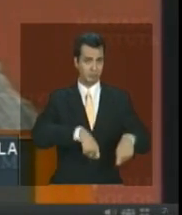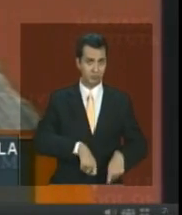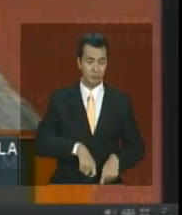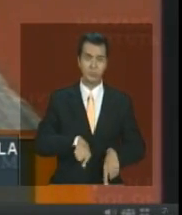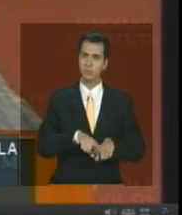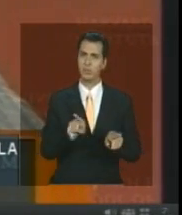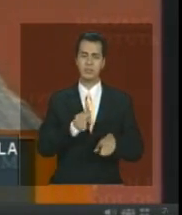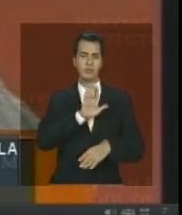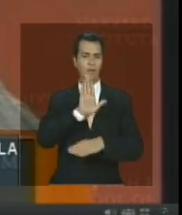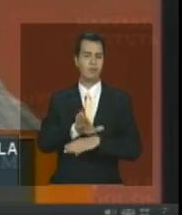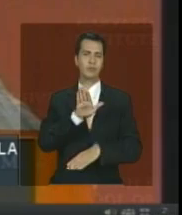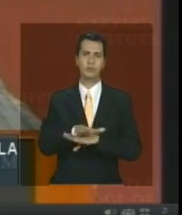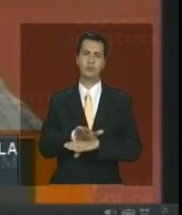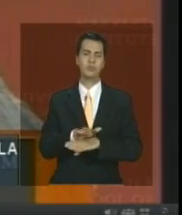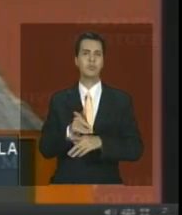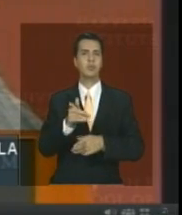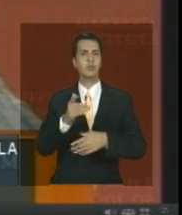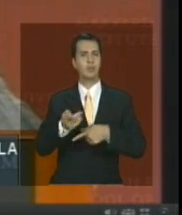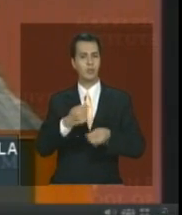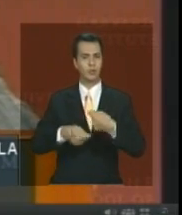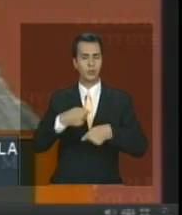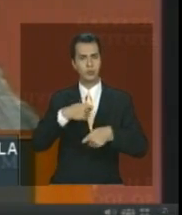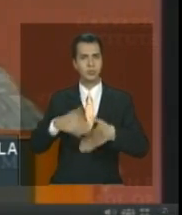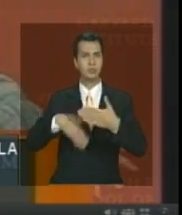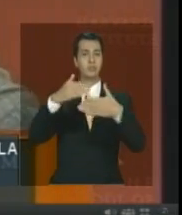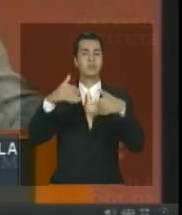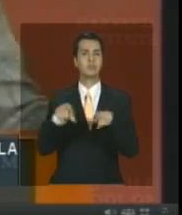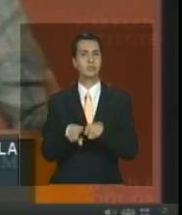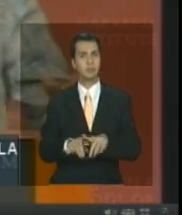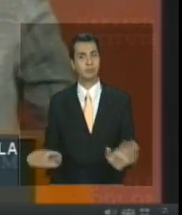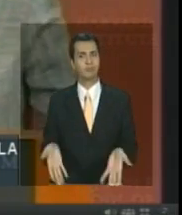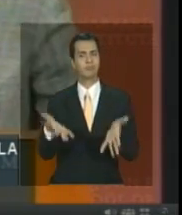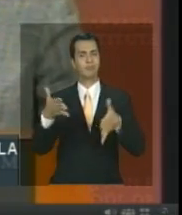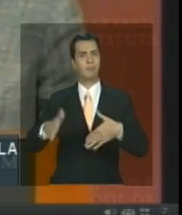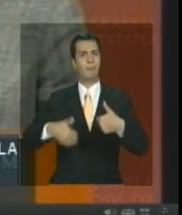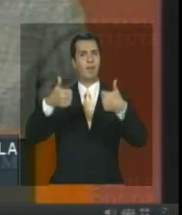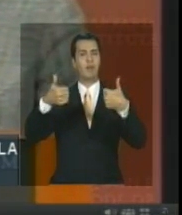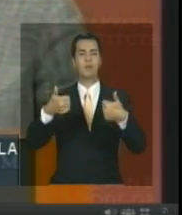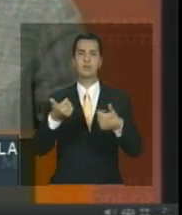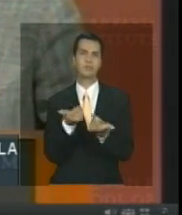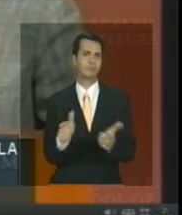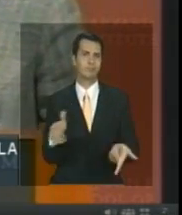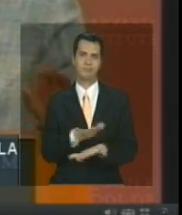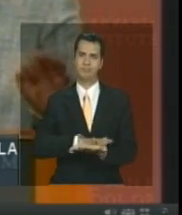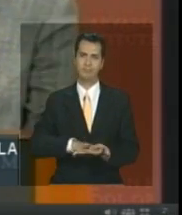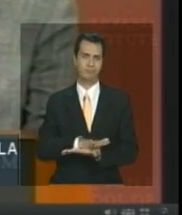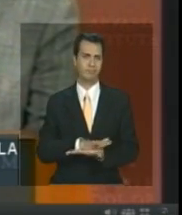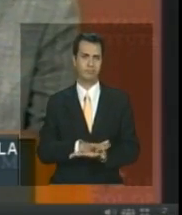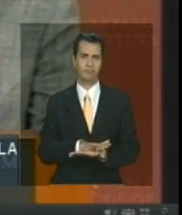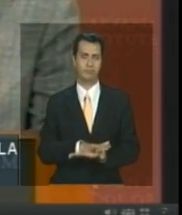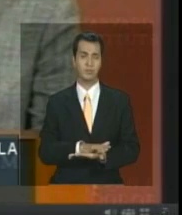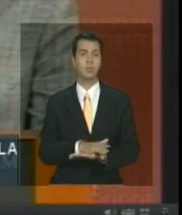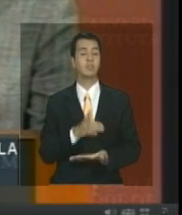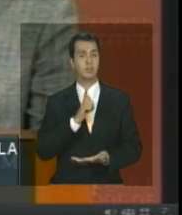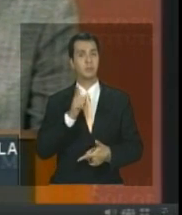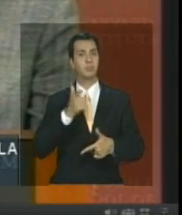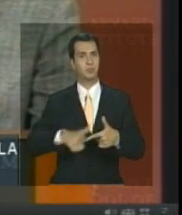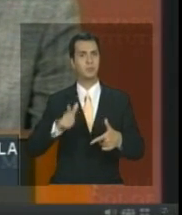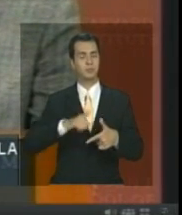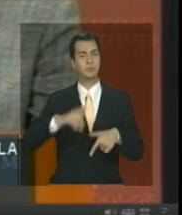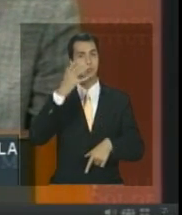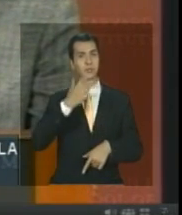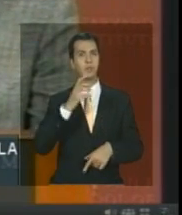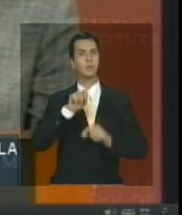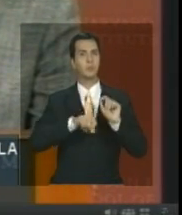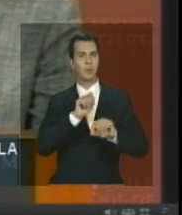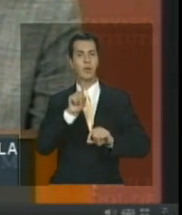contribuem para a retomada do crescimento nem da prosperidade. Além disso, temos um problema sério, que é o preço do petróleo